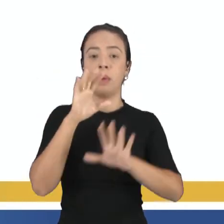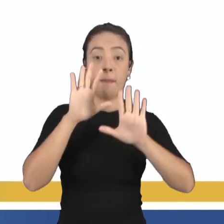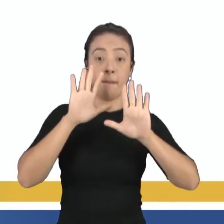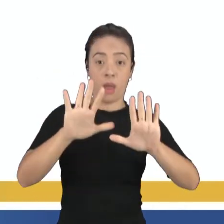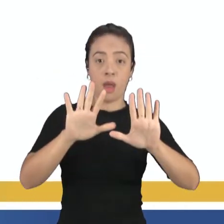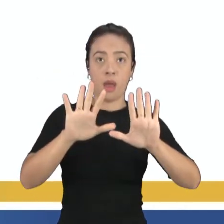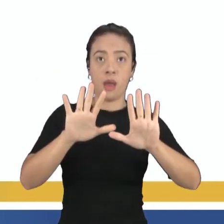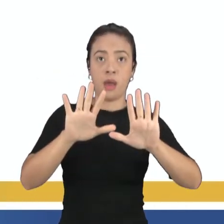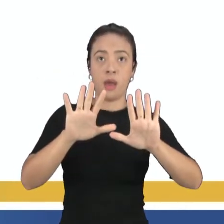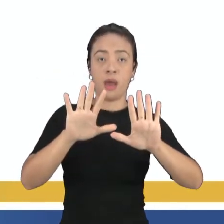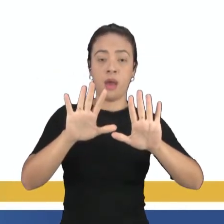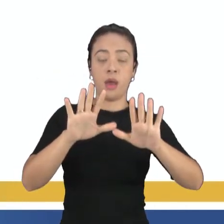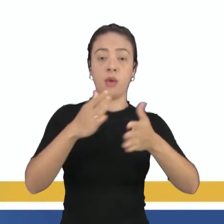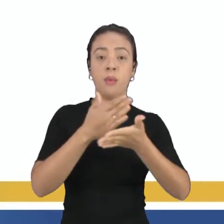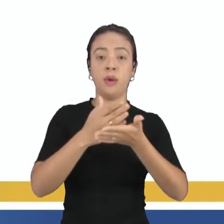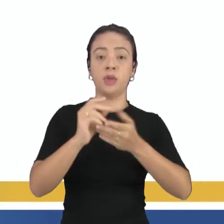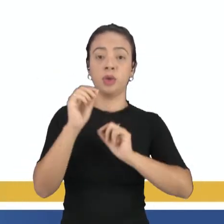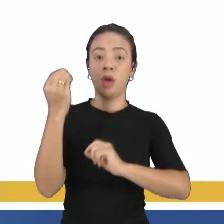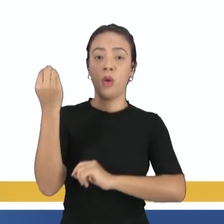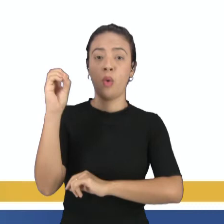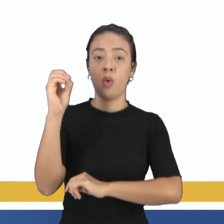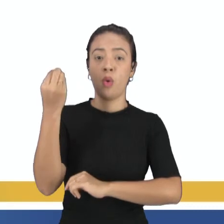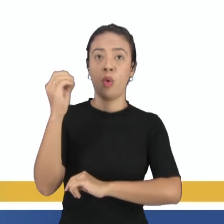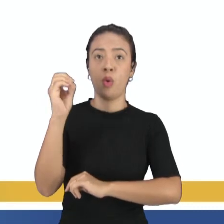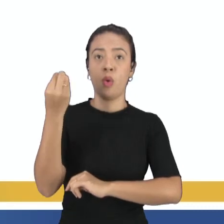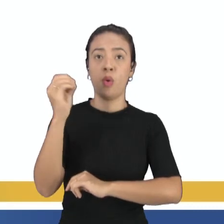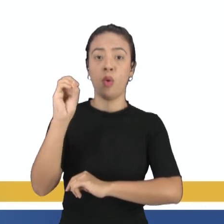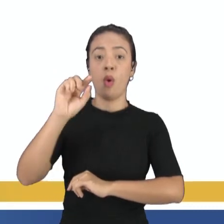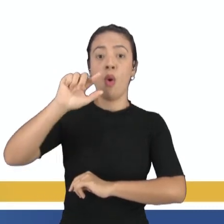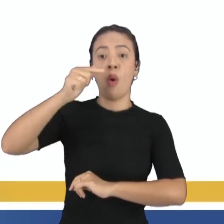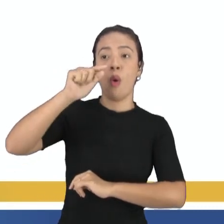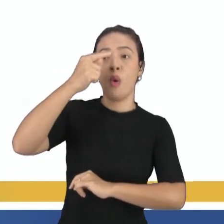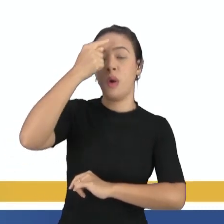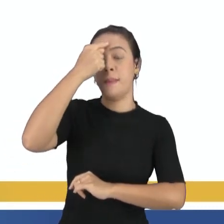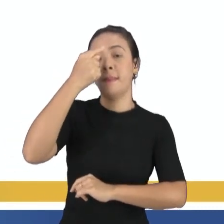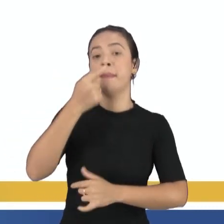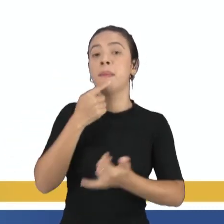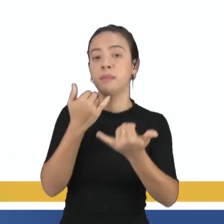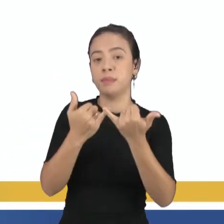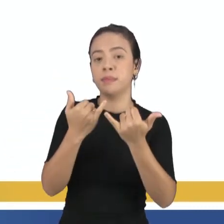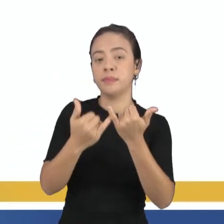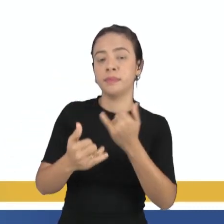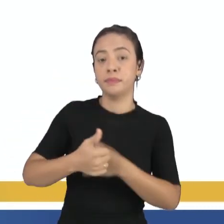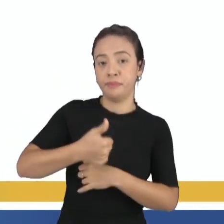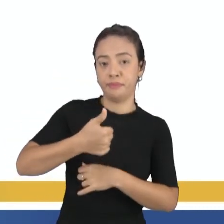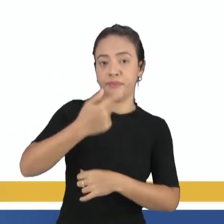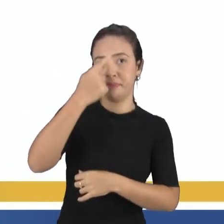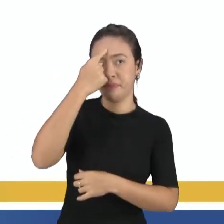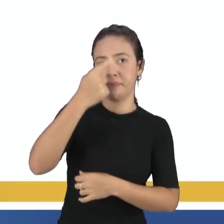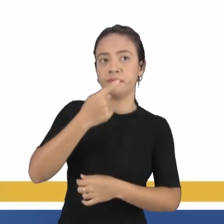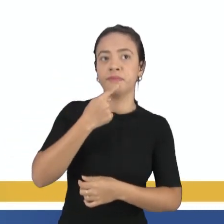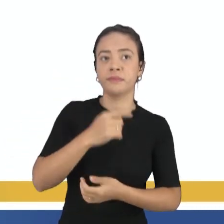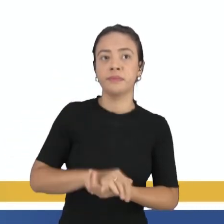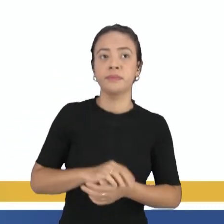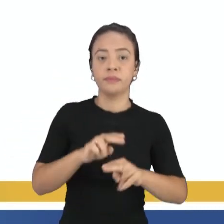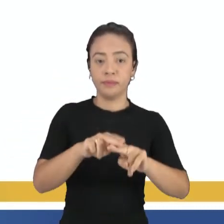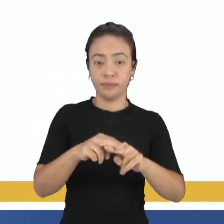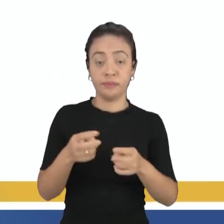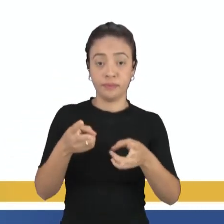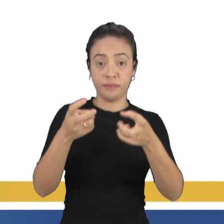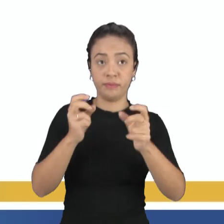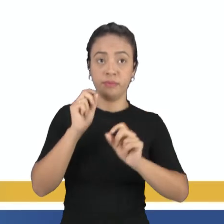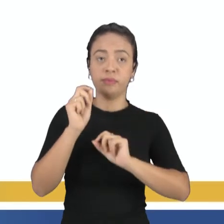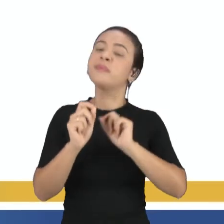figura e fosse projetando, girando outras imagens semelhantes a ela. Ok? Então, eu tenho também